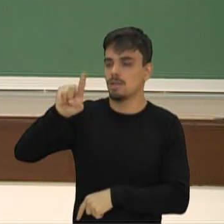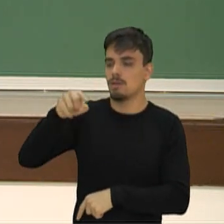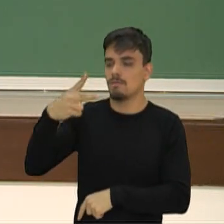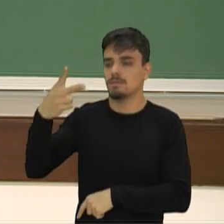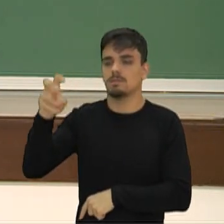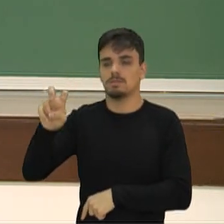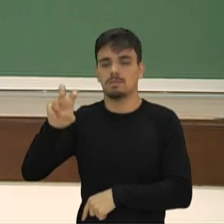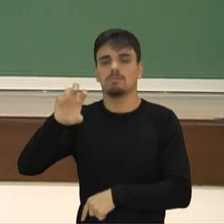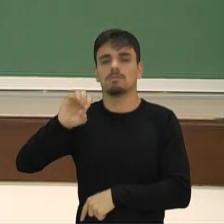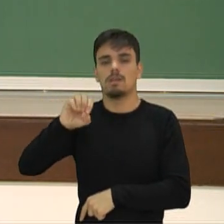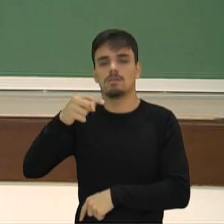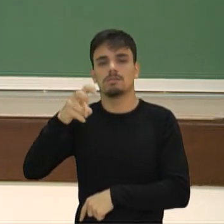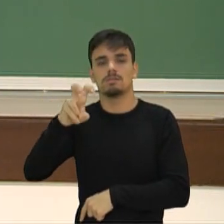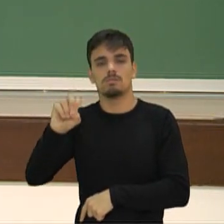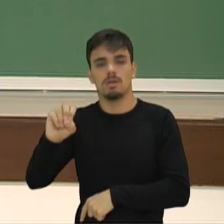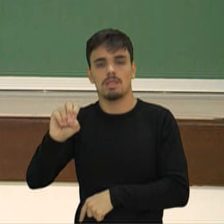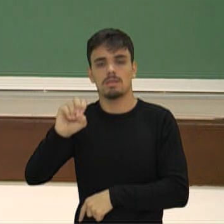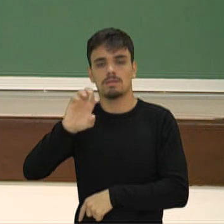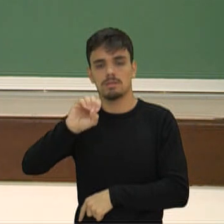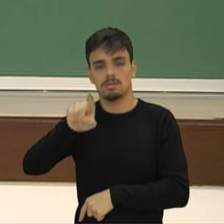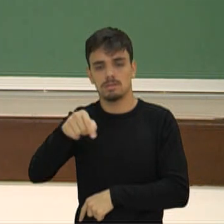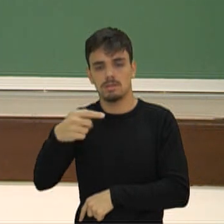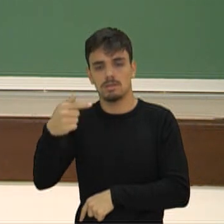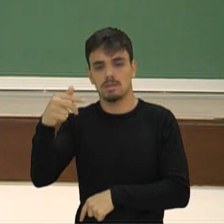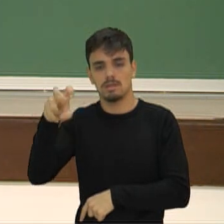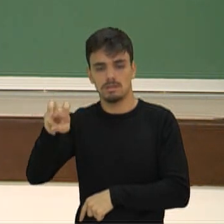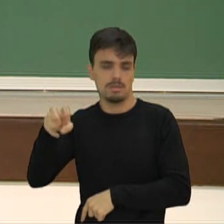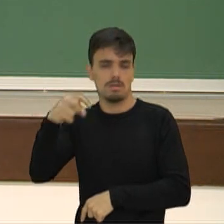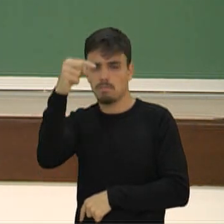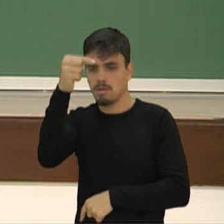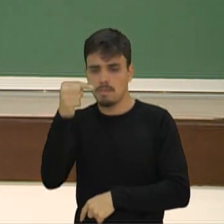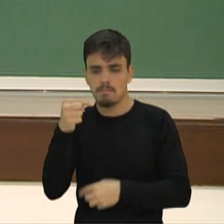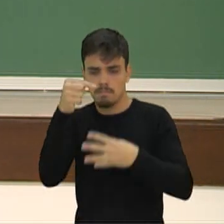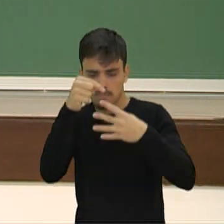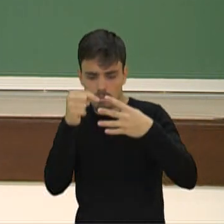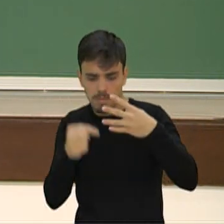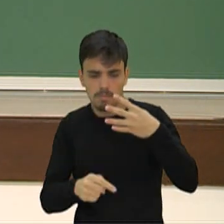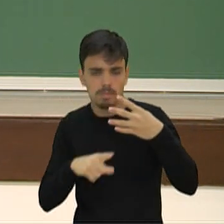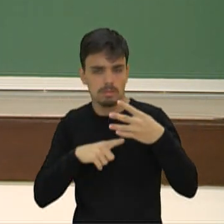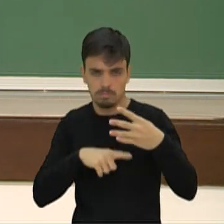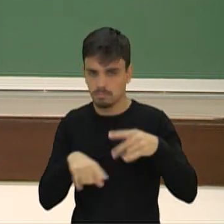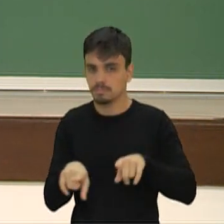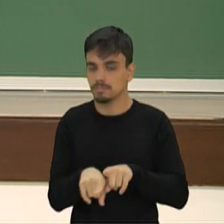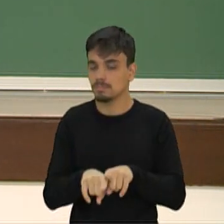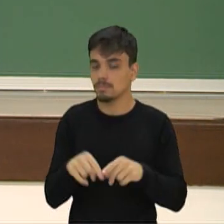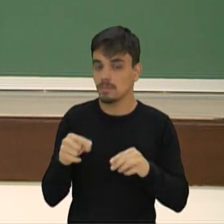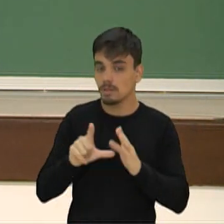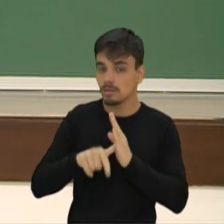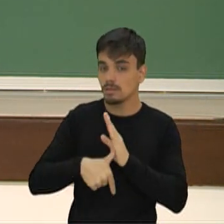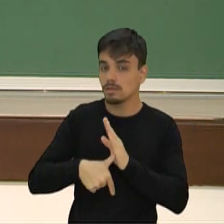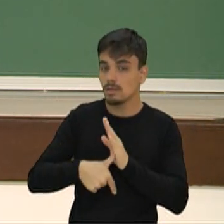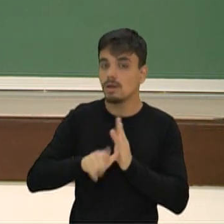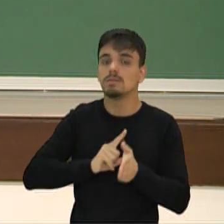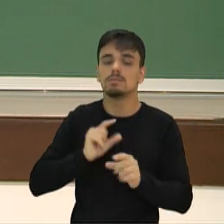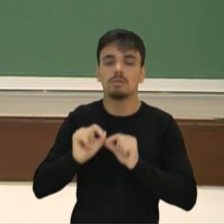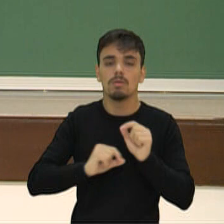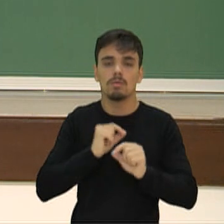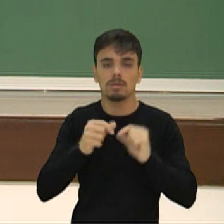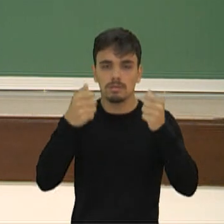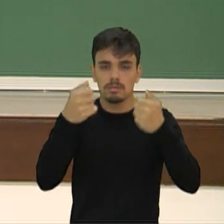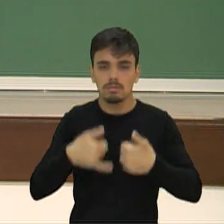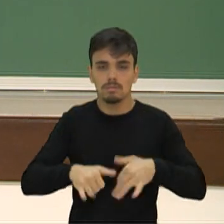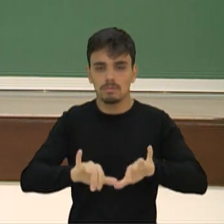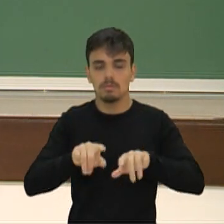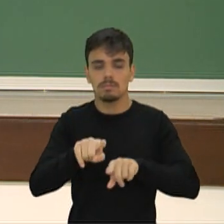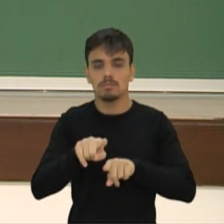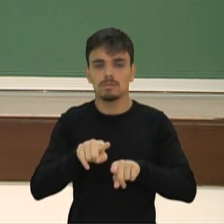0,50, 0,75, 1 grau, mas o que eu antecipo para vocês, se você está sentindo alguma dificuldade, não